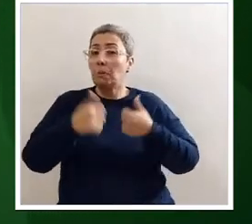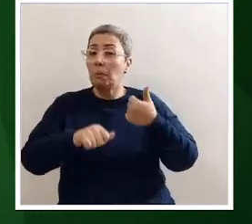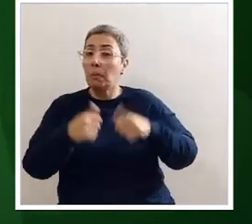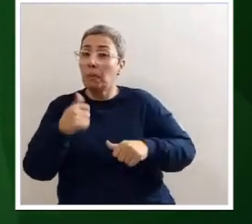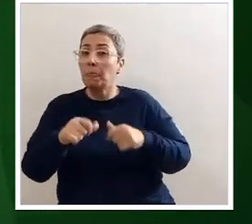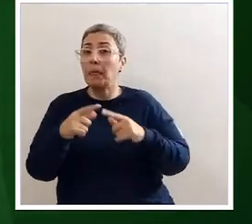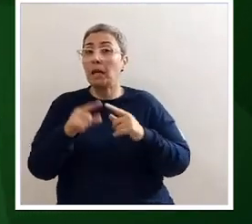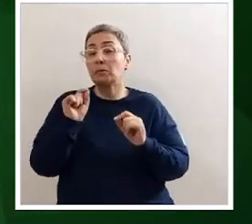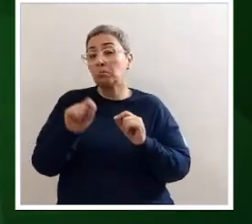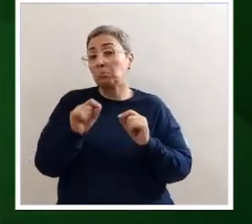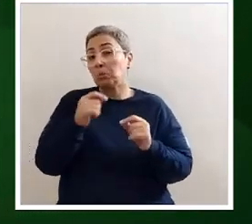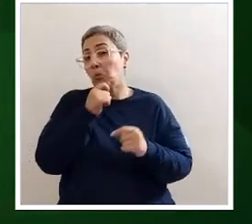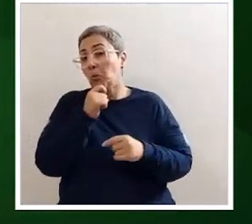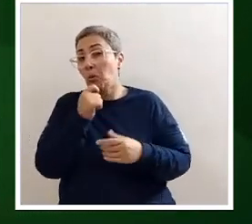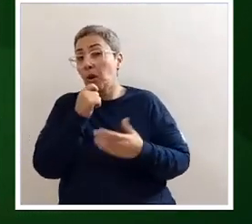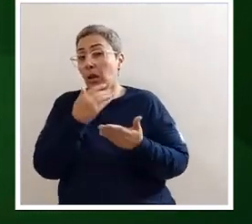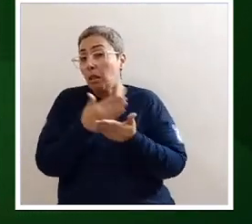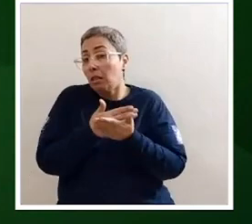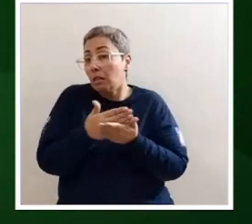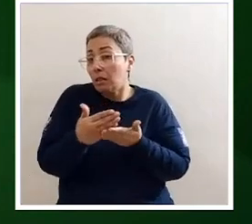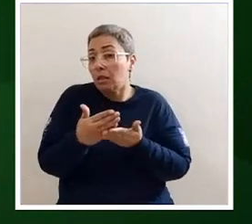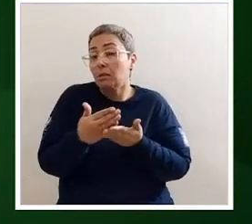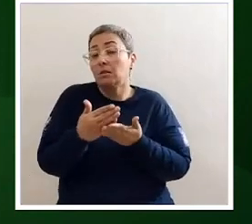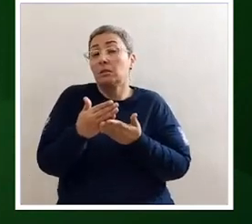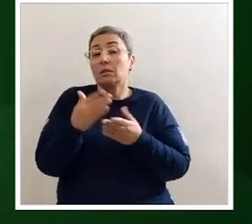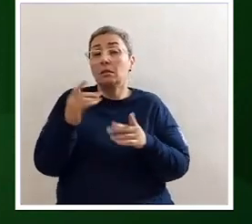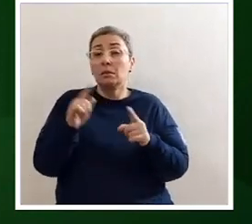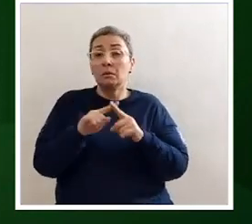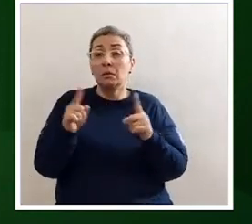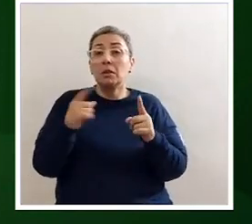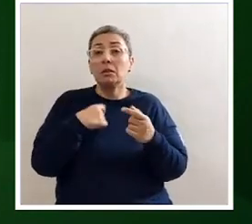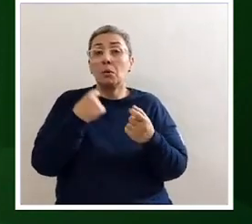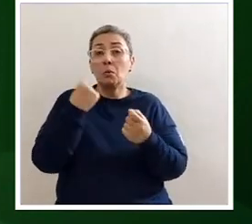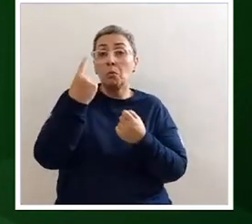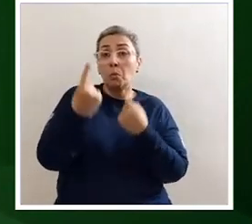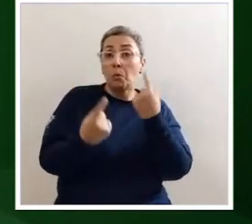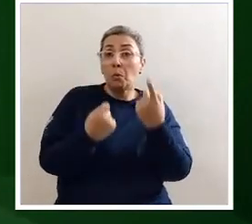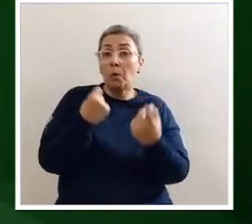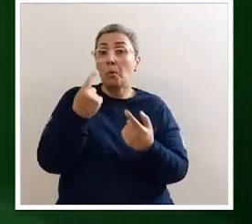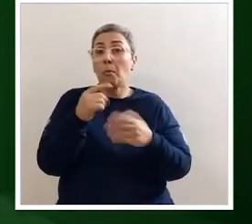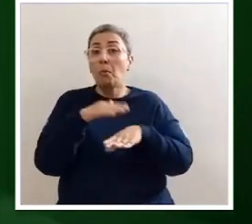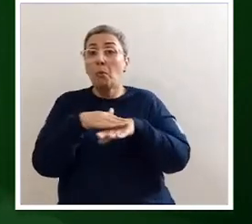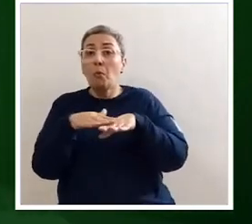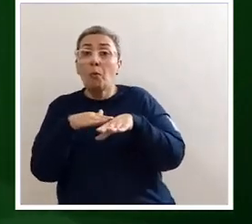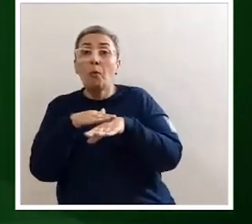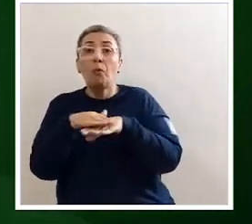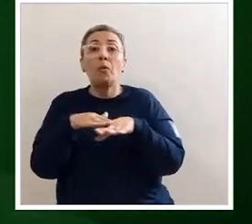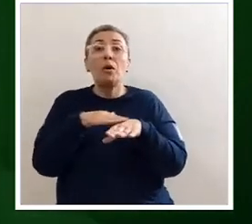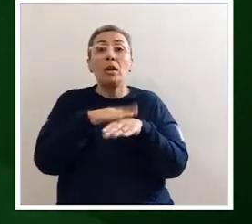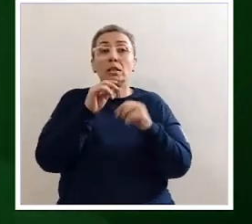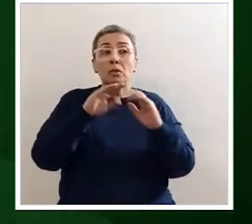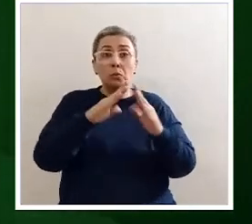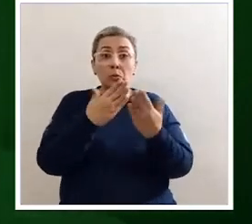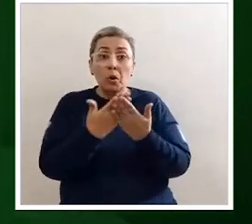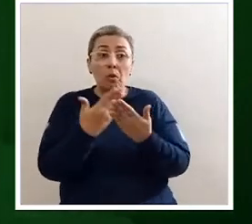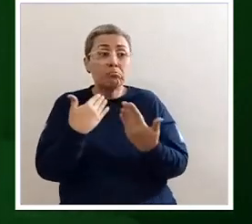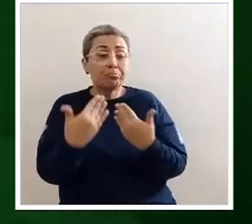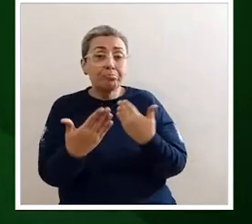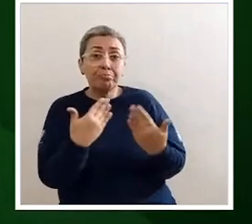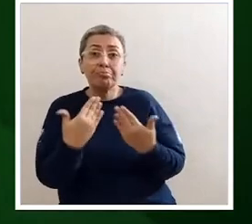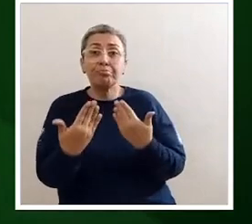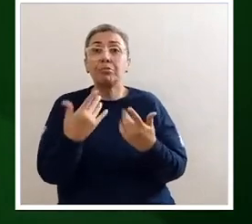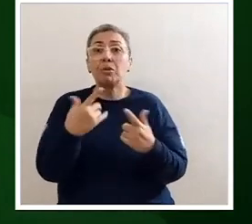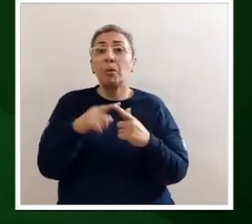ainda inicial de algum de algumas conversas com as escolas